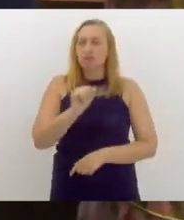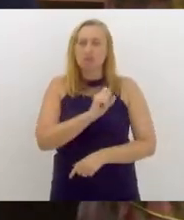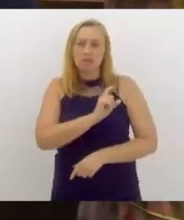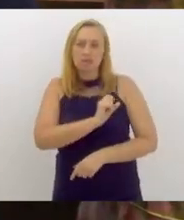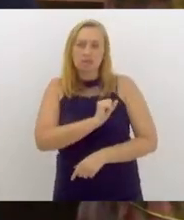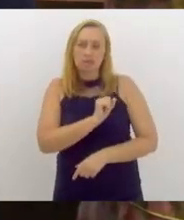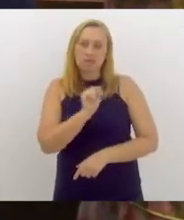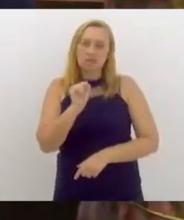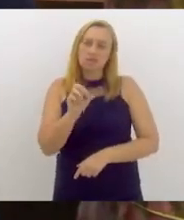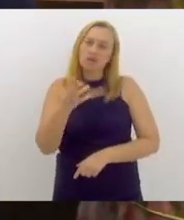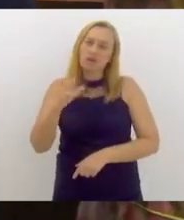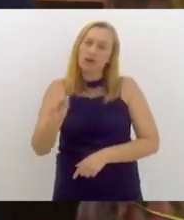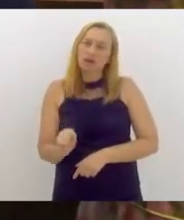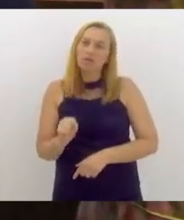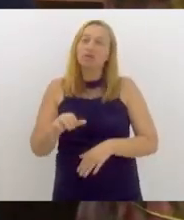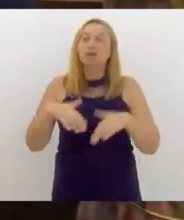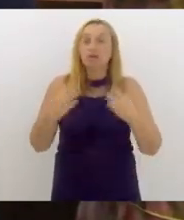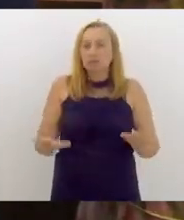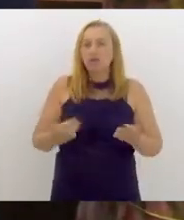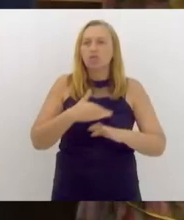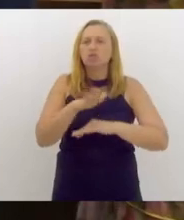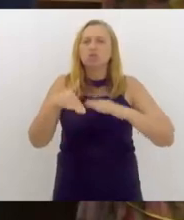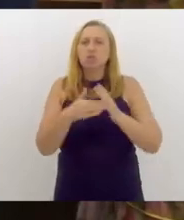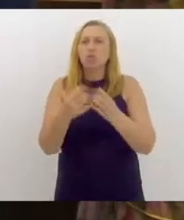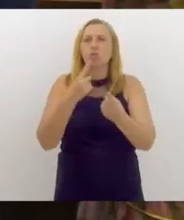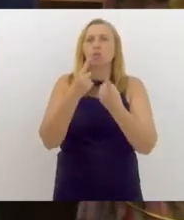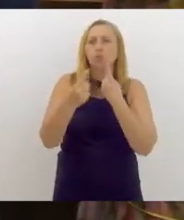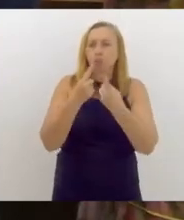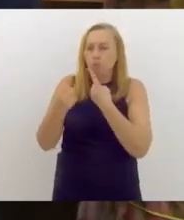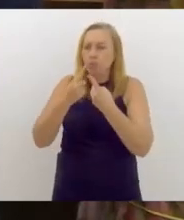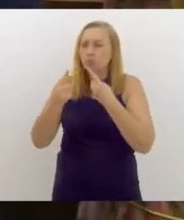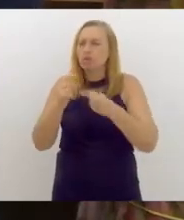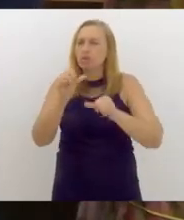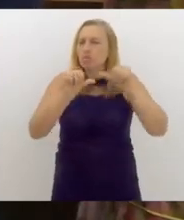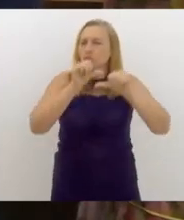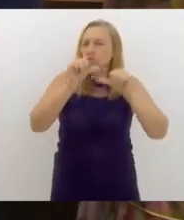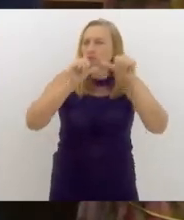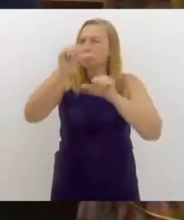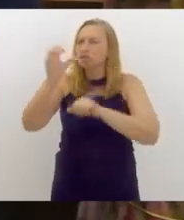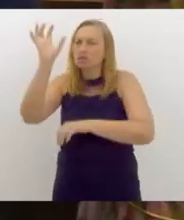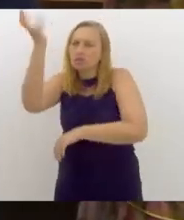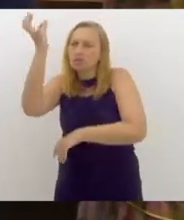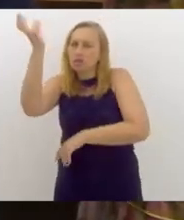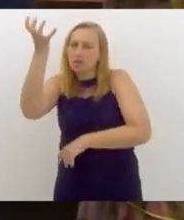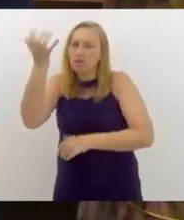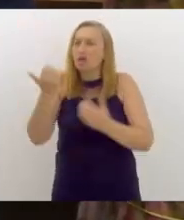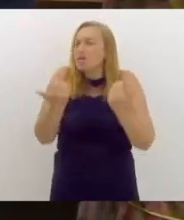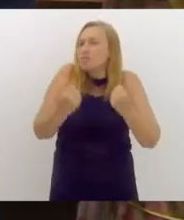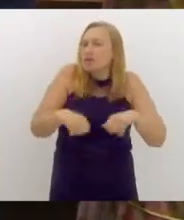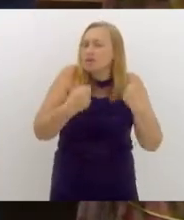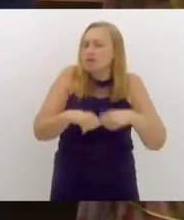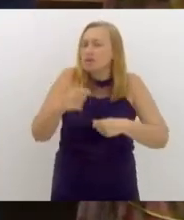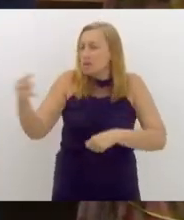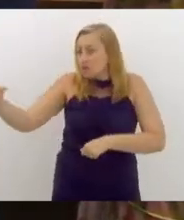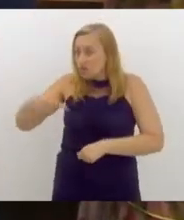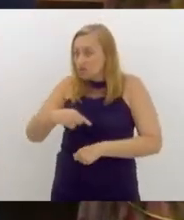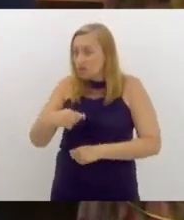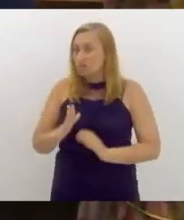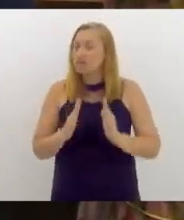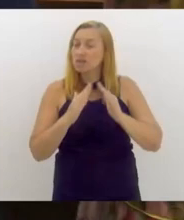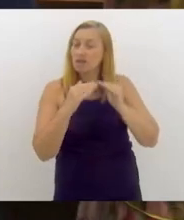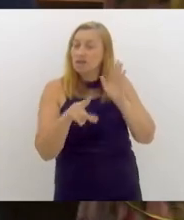recordistas em raios. Então, todo esse debate das mudanças climáticas devem ser trazidos para as